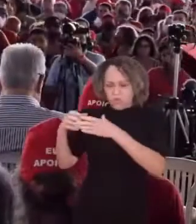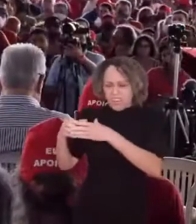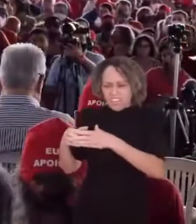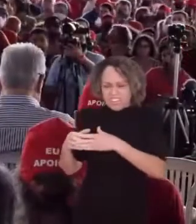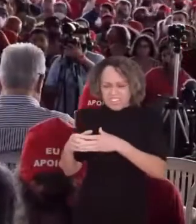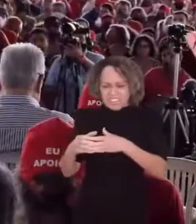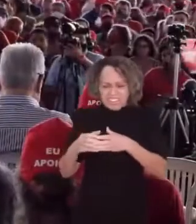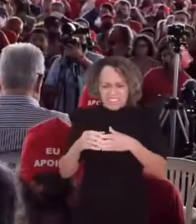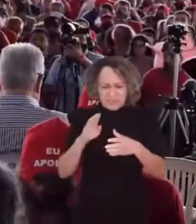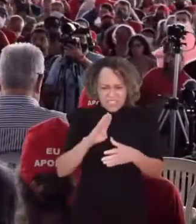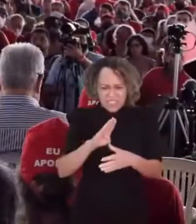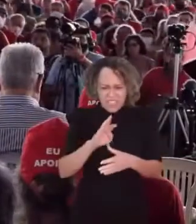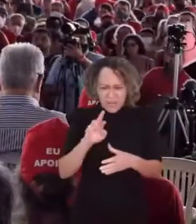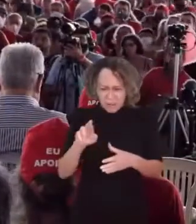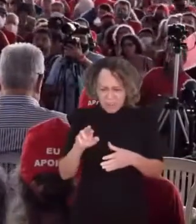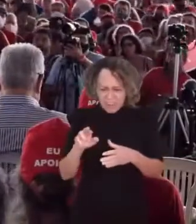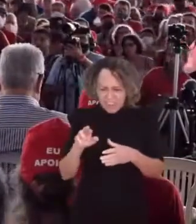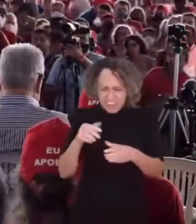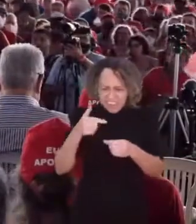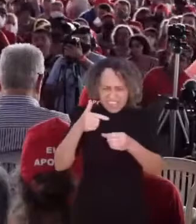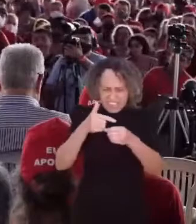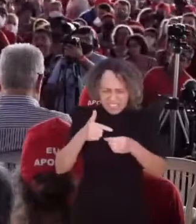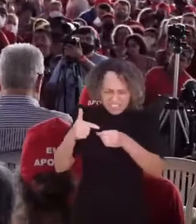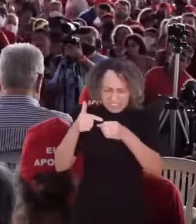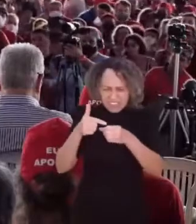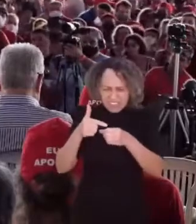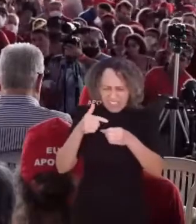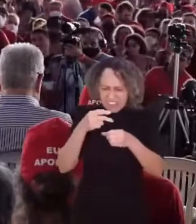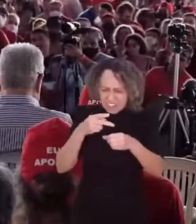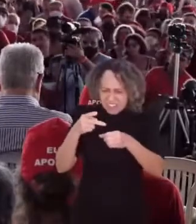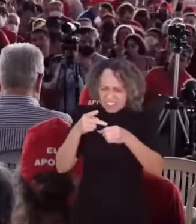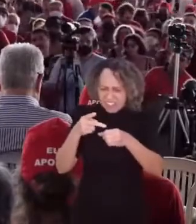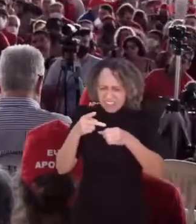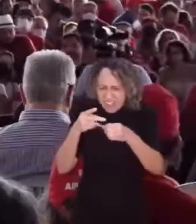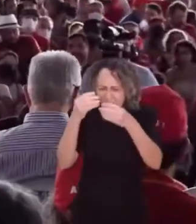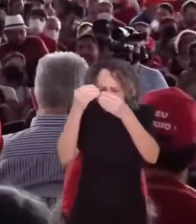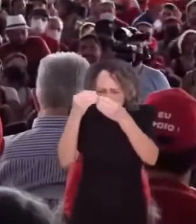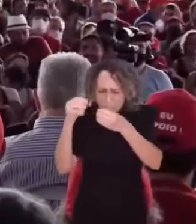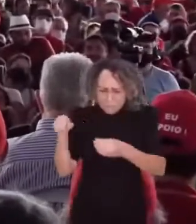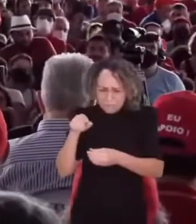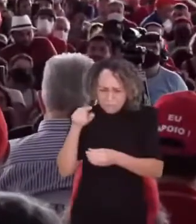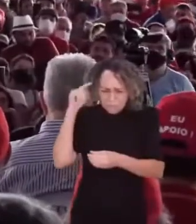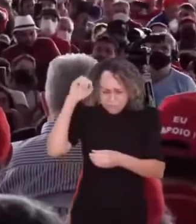E sabe o que está acontecendo no Brasil hoje? Nós temos dos